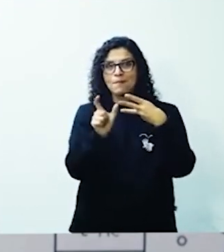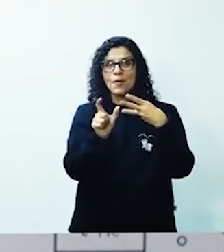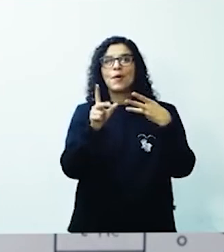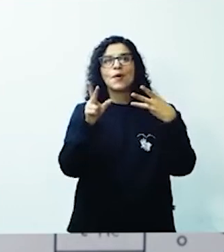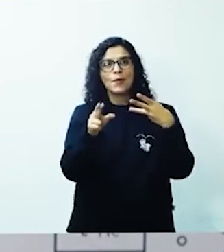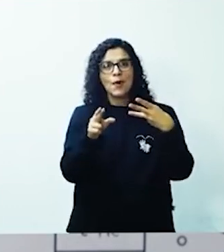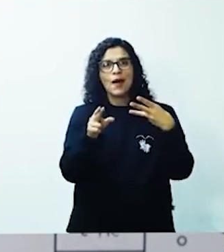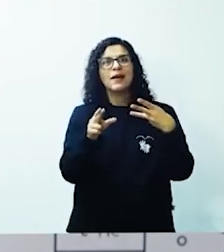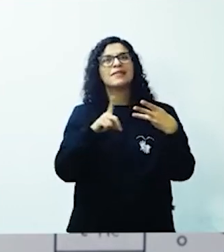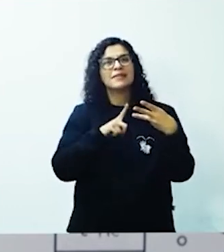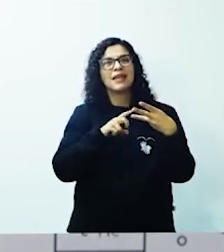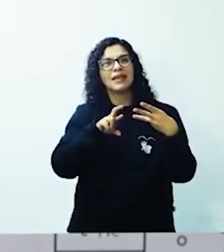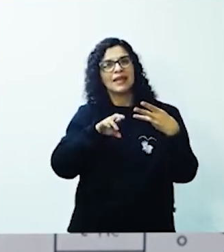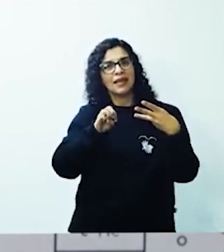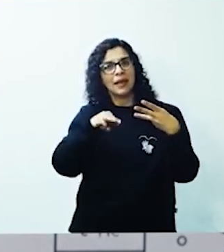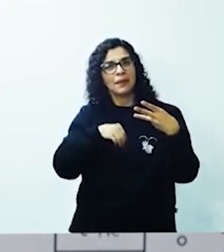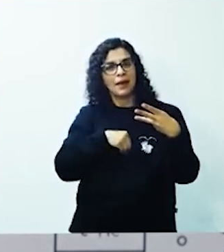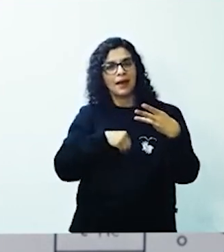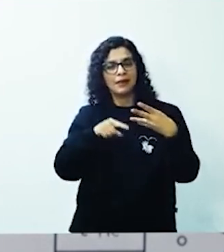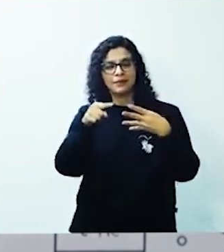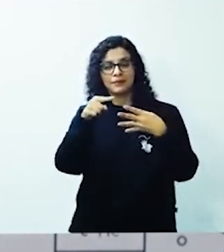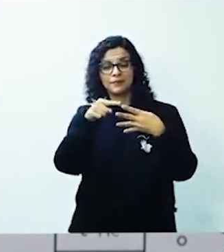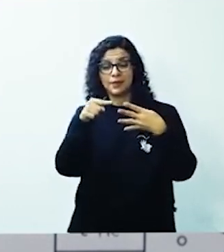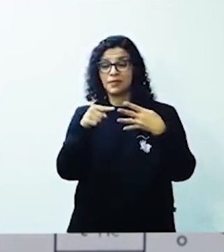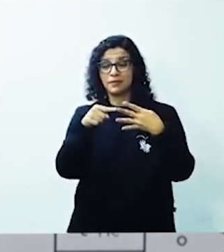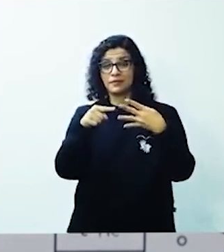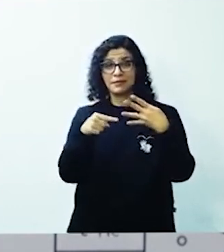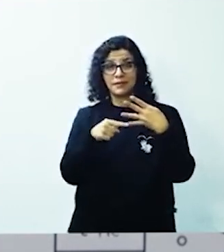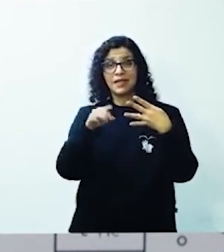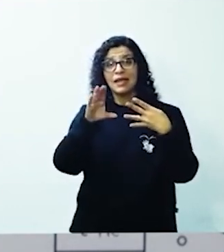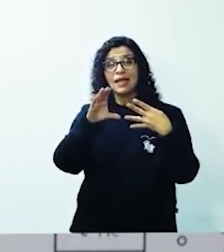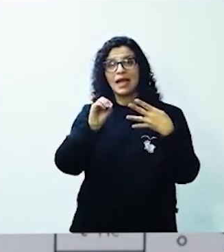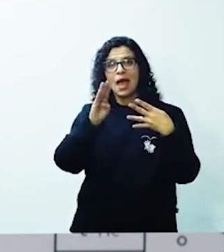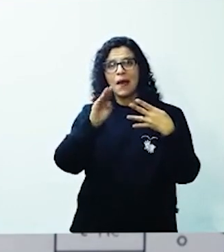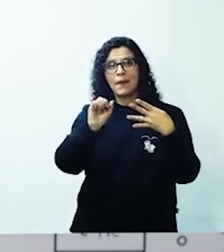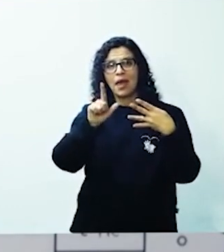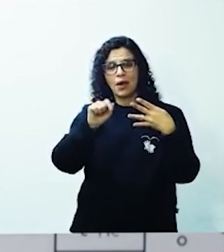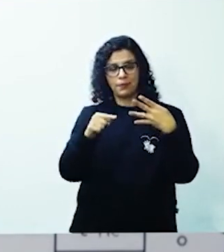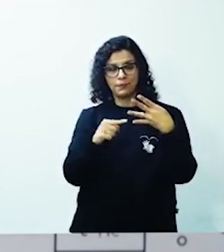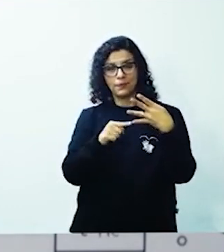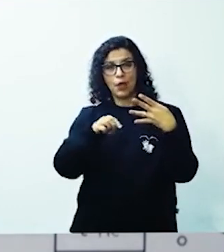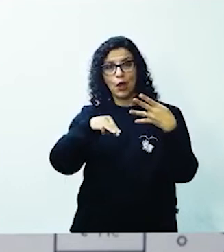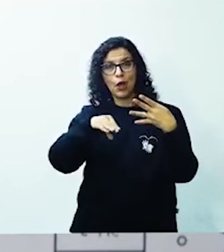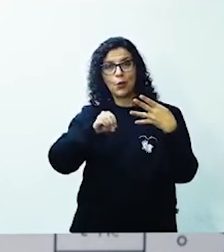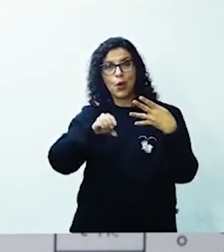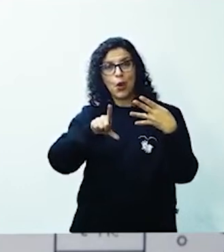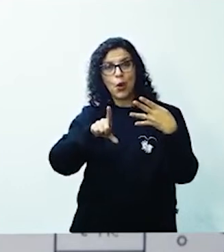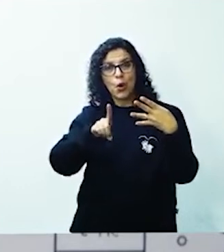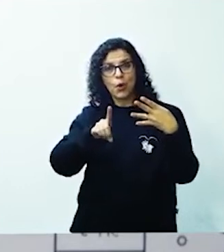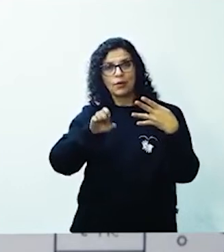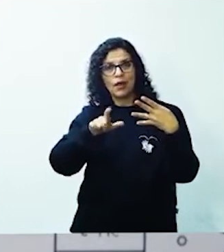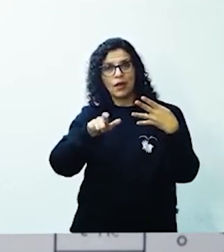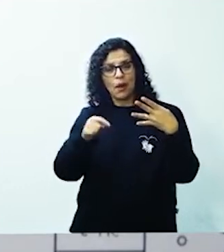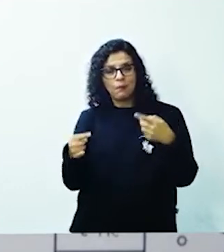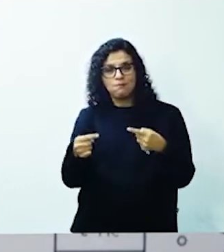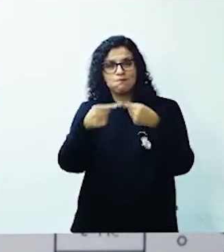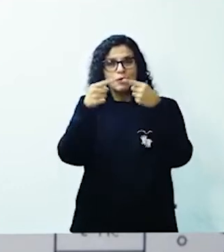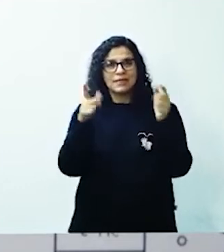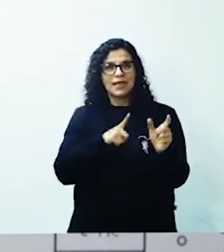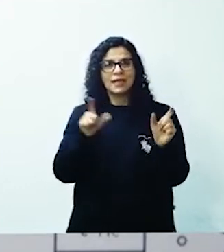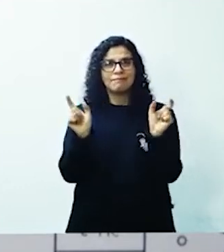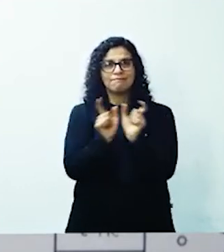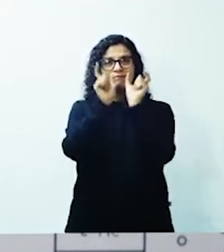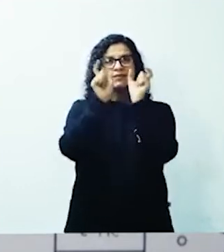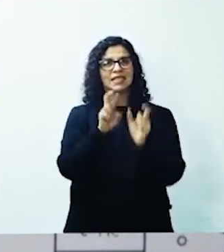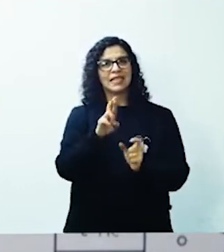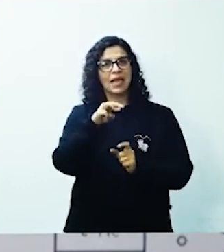cabelo vai rimar com modelo. Então, o autor faz essas escolhas de palavras e já nos